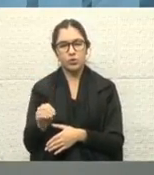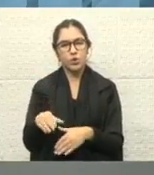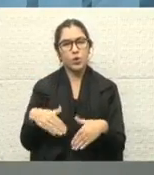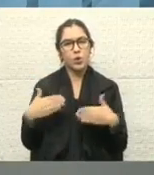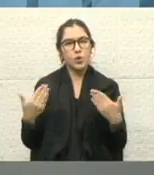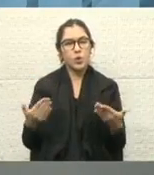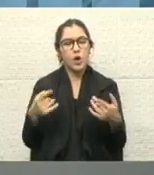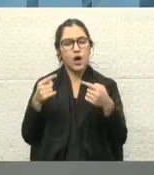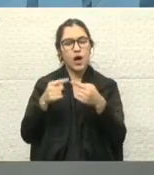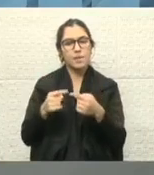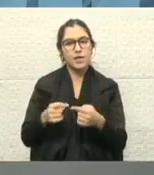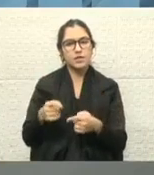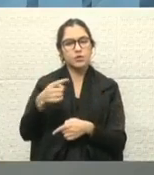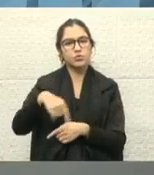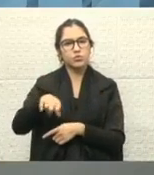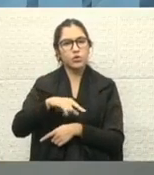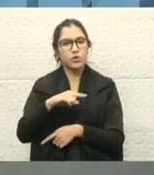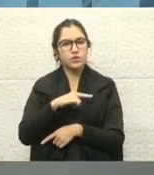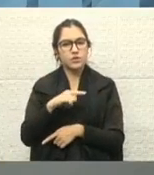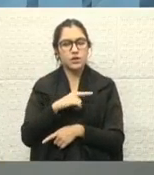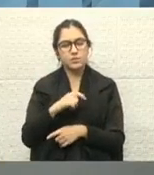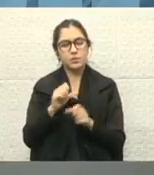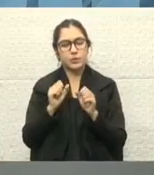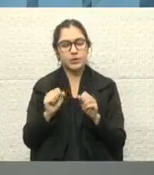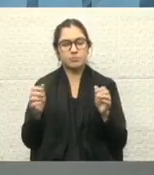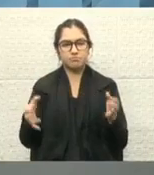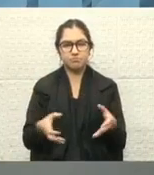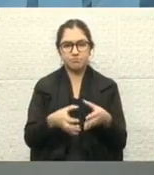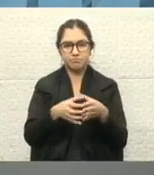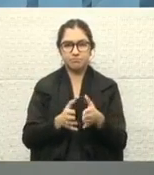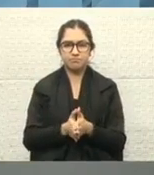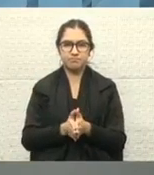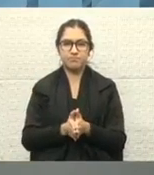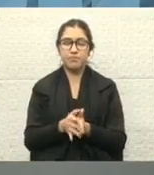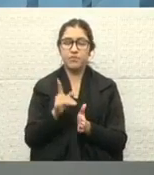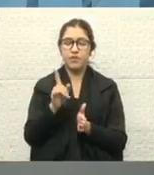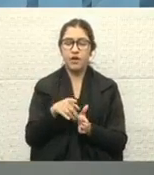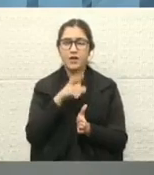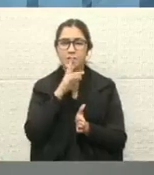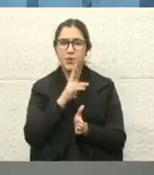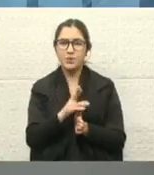qual é uma aplicação que nós temos para esse conjunto? É a